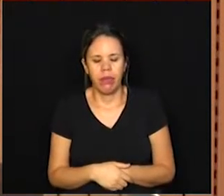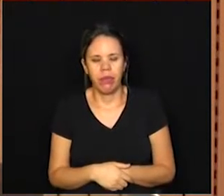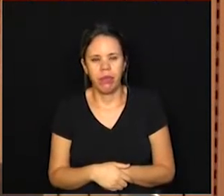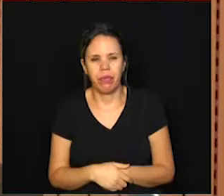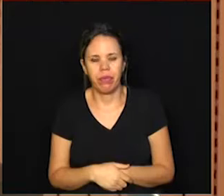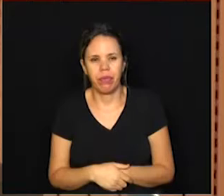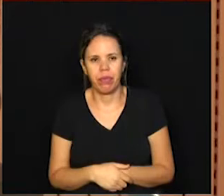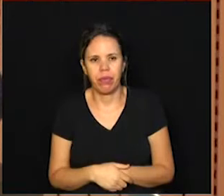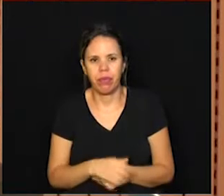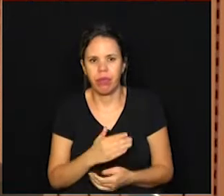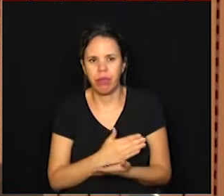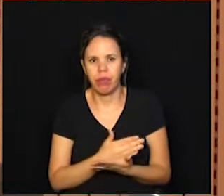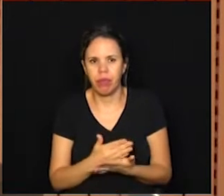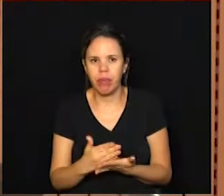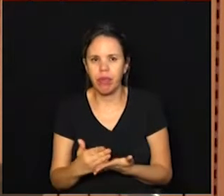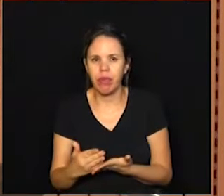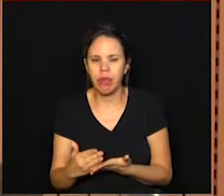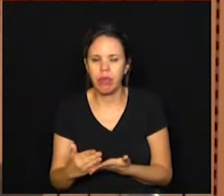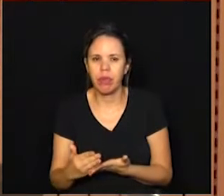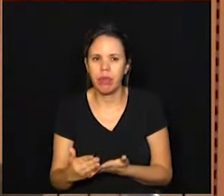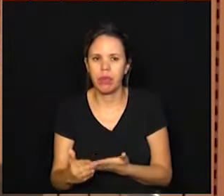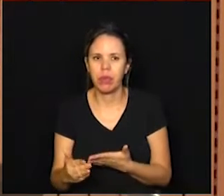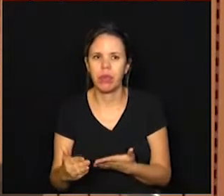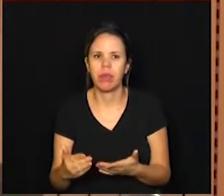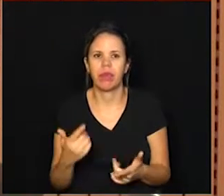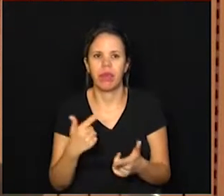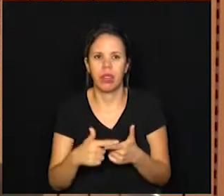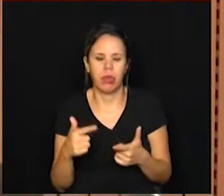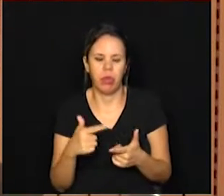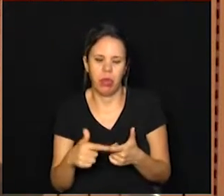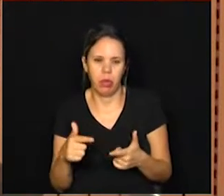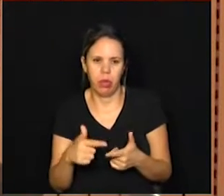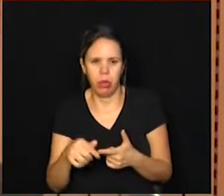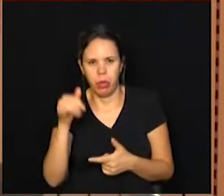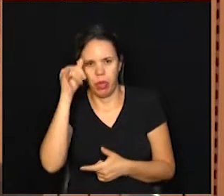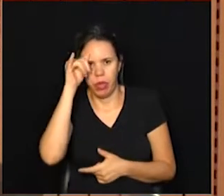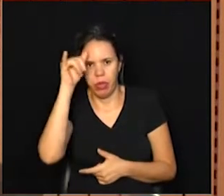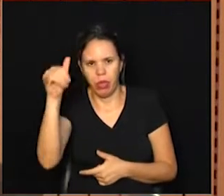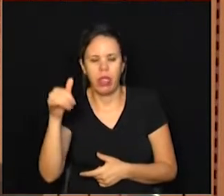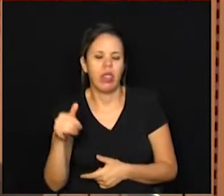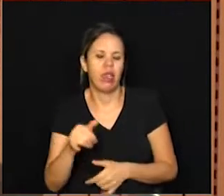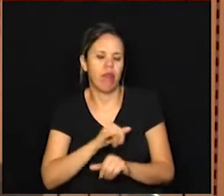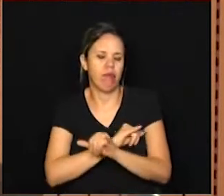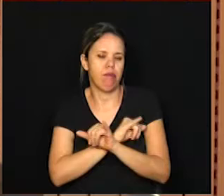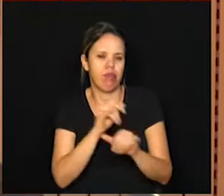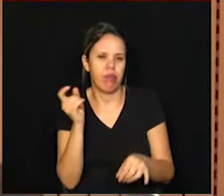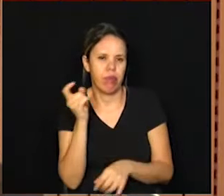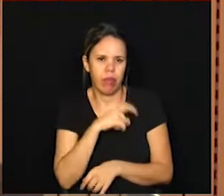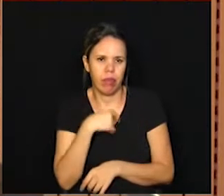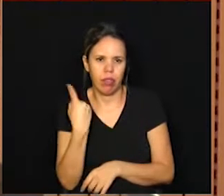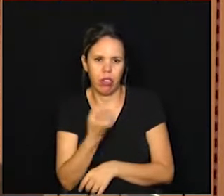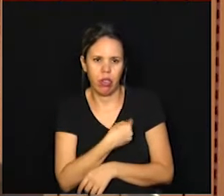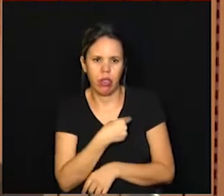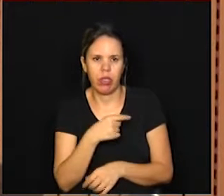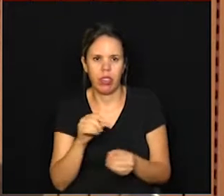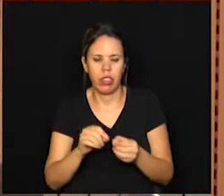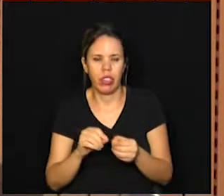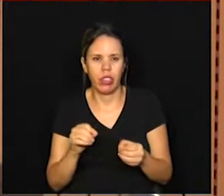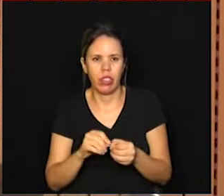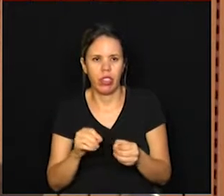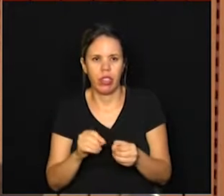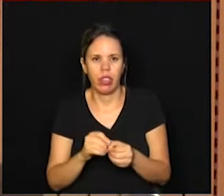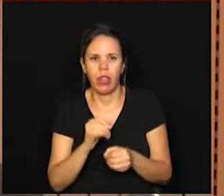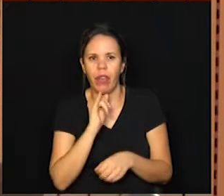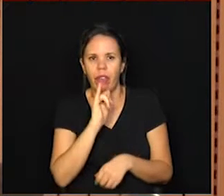O início da impunidade do fake news, nós remetemos ao